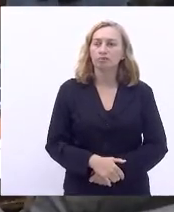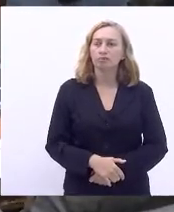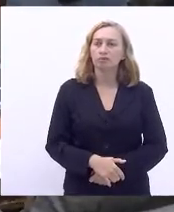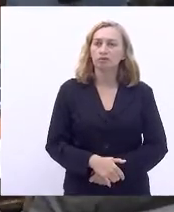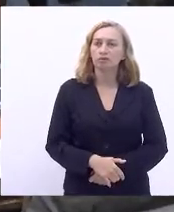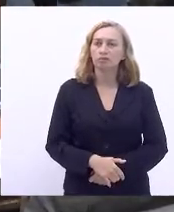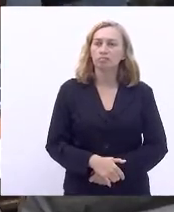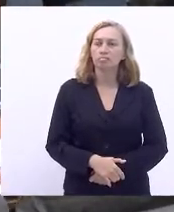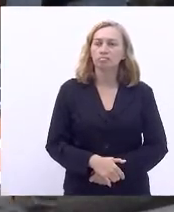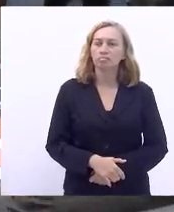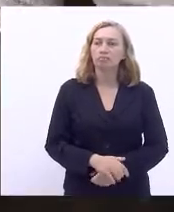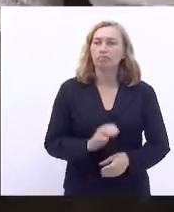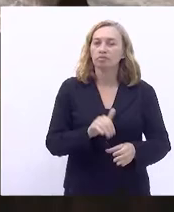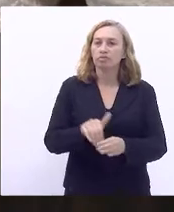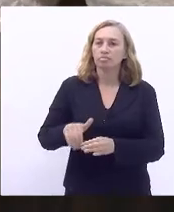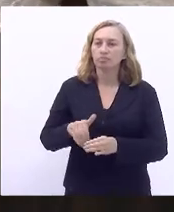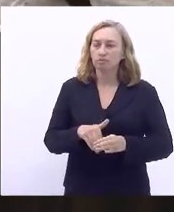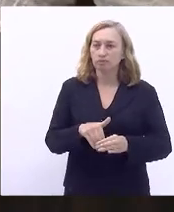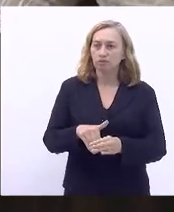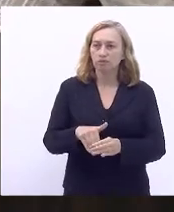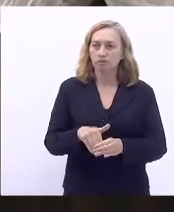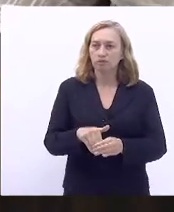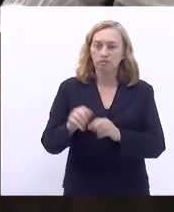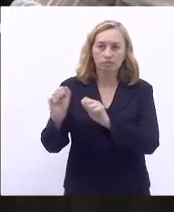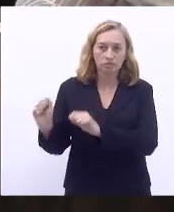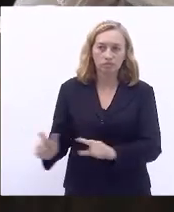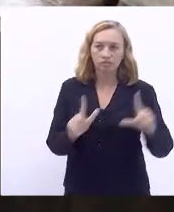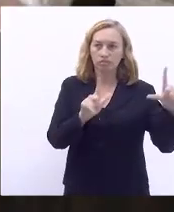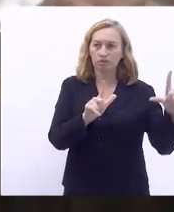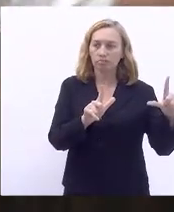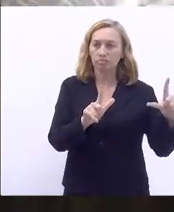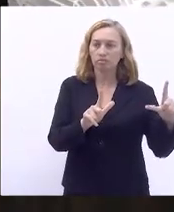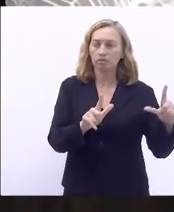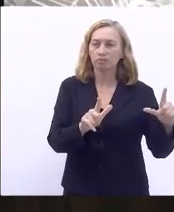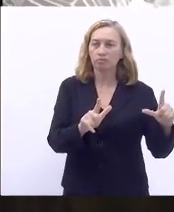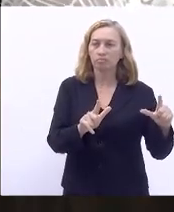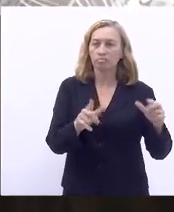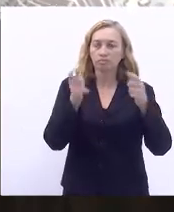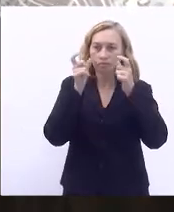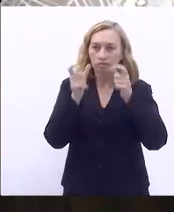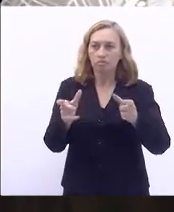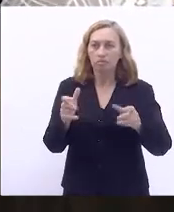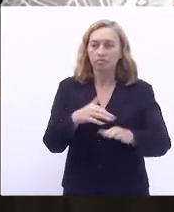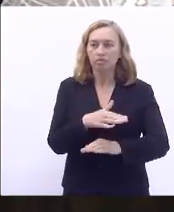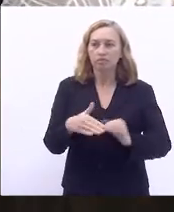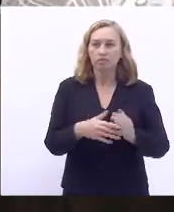Estamos votando nominalmente no painel. Atenção, senhores parlamentares.